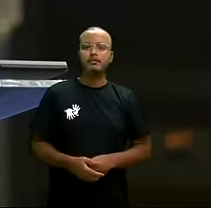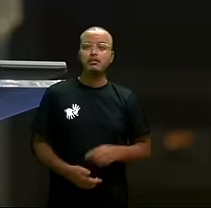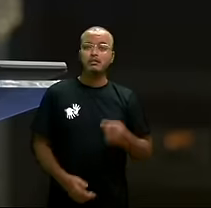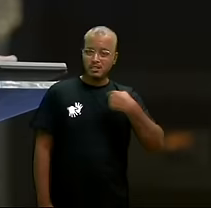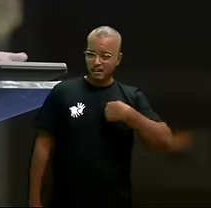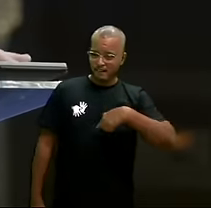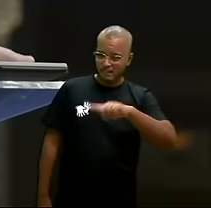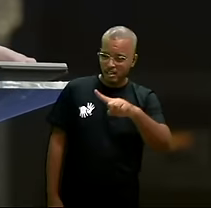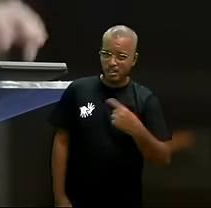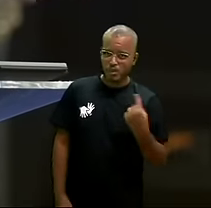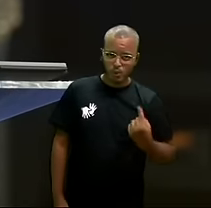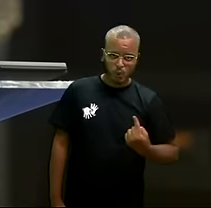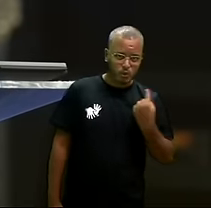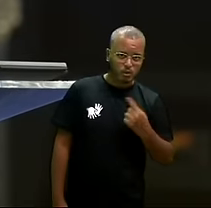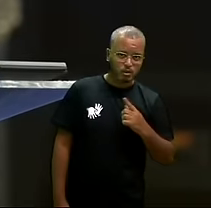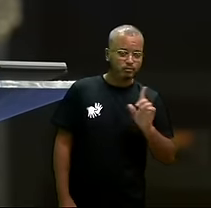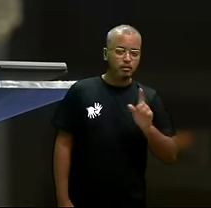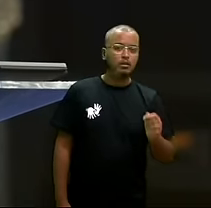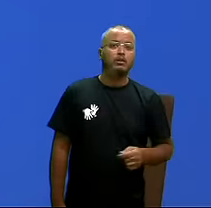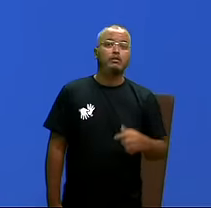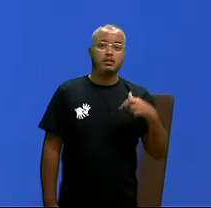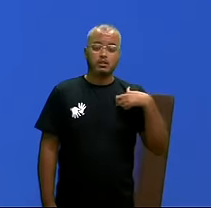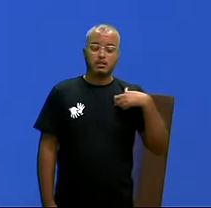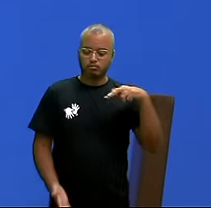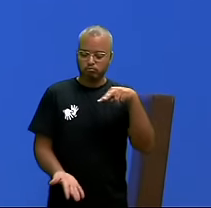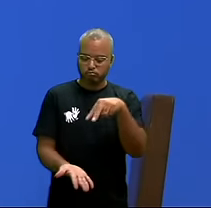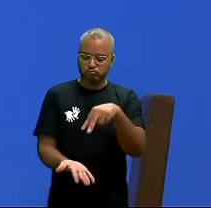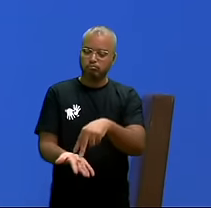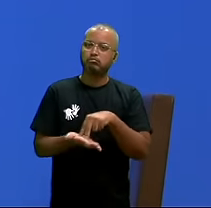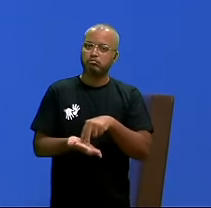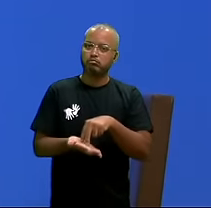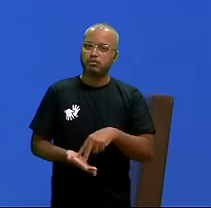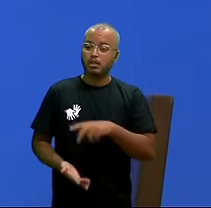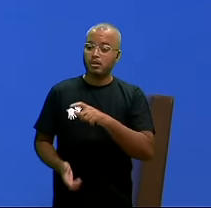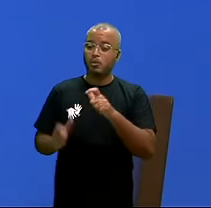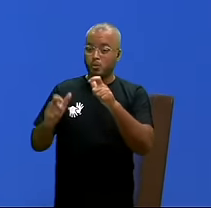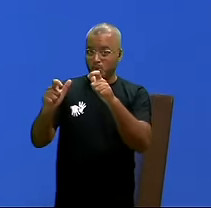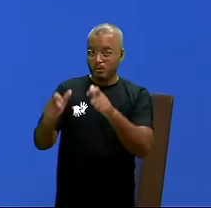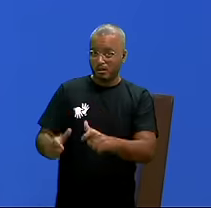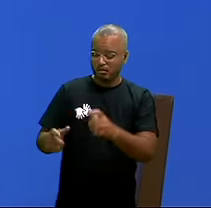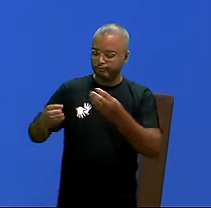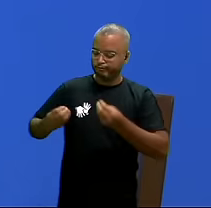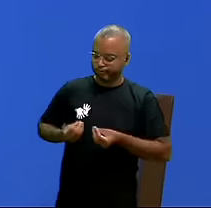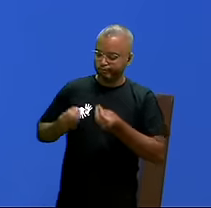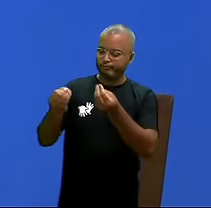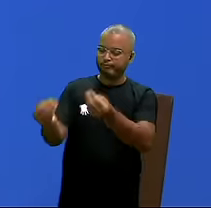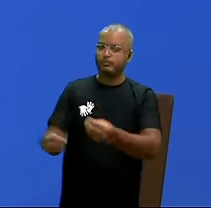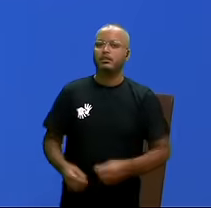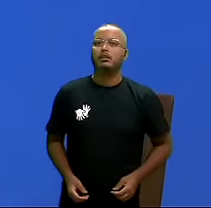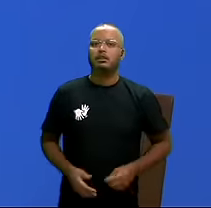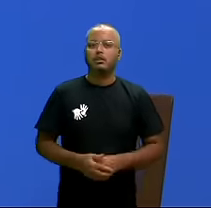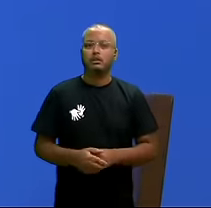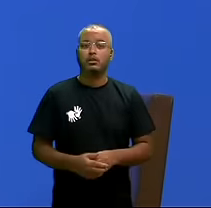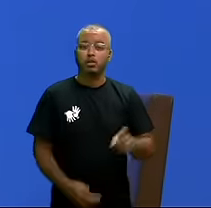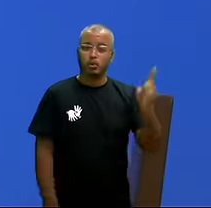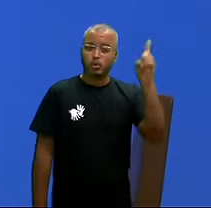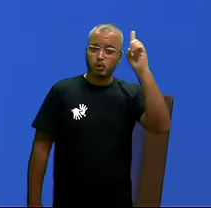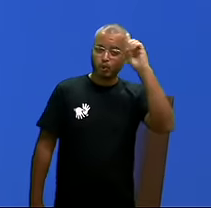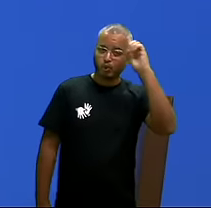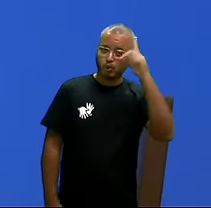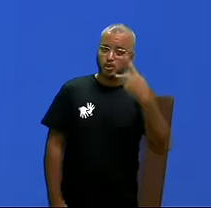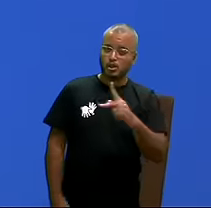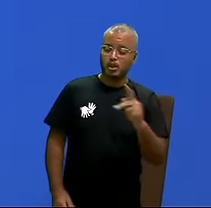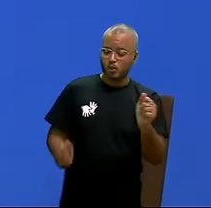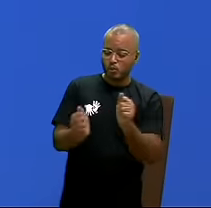Ele diz assim, olha, todo lugar que você pisar a planta do teu pé, eu vou te dar. Como eu prometi a Moisés, e ninguém te poderá resistir todos os dias da tua vida. Como fui com Moisés,